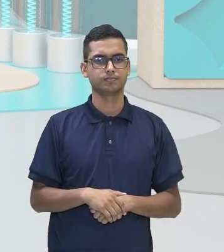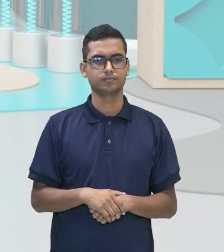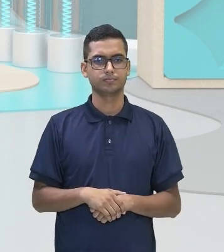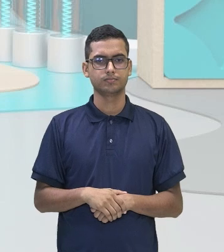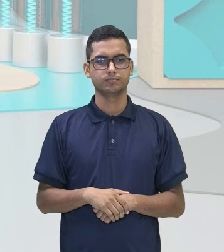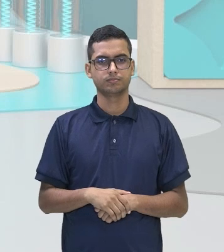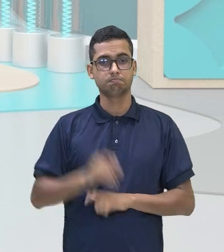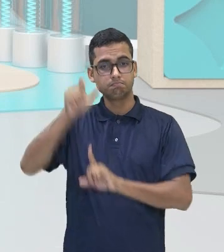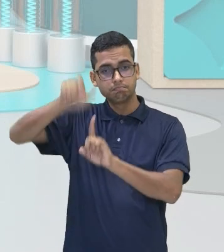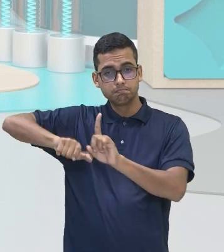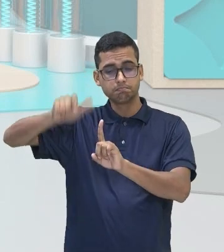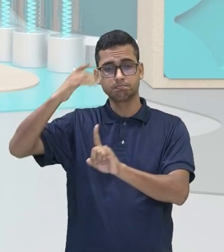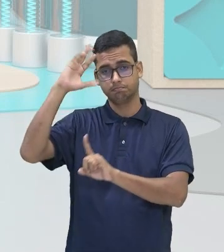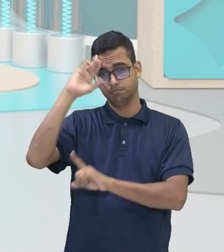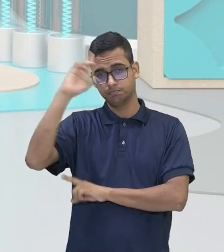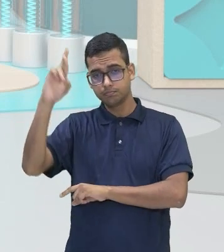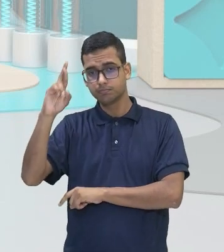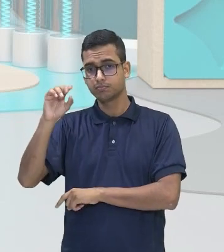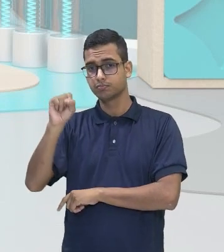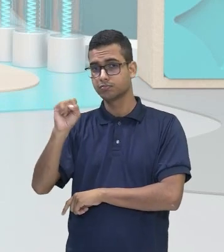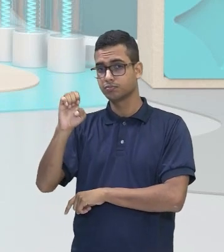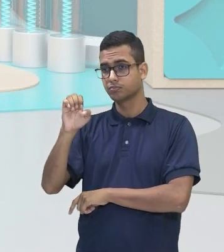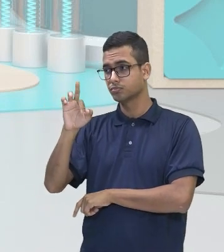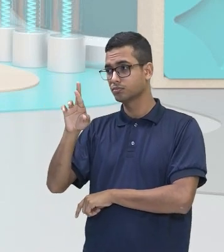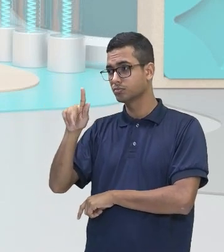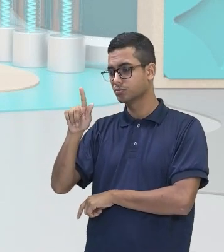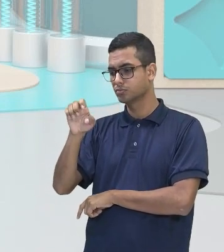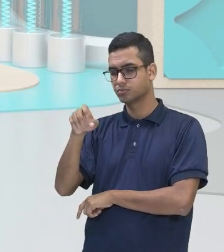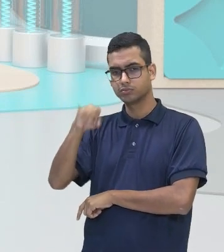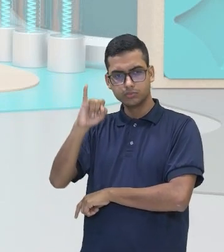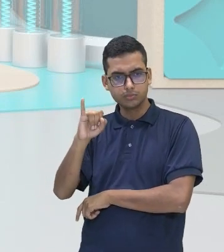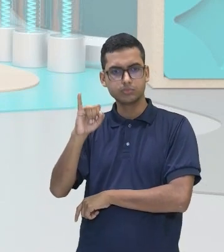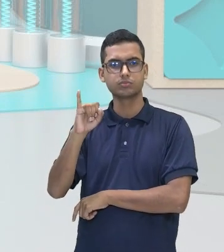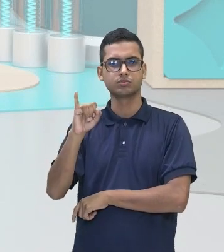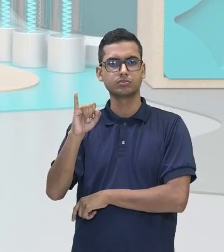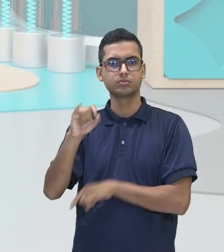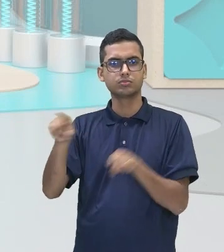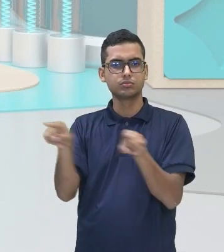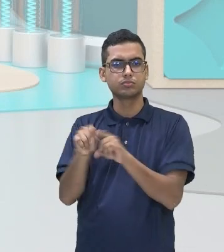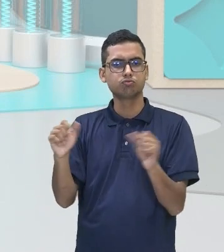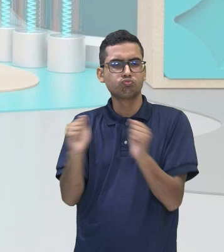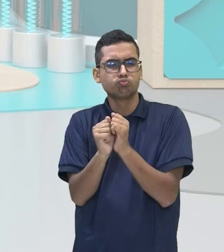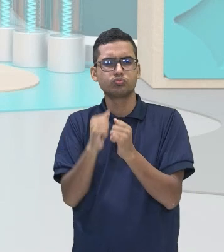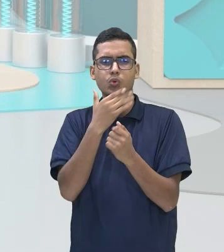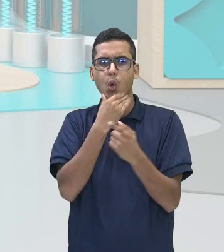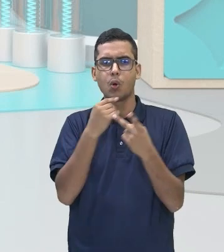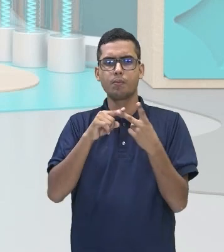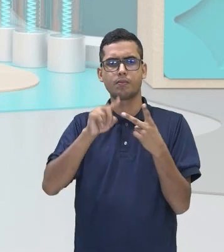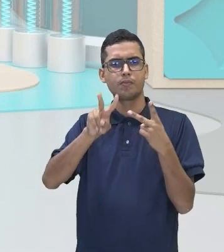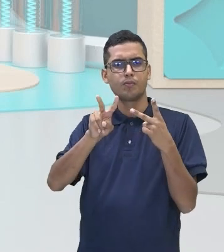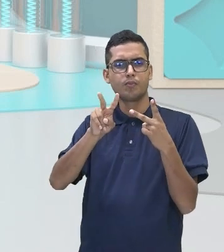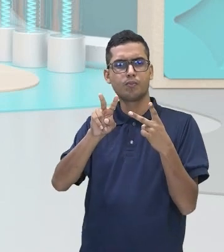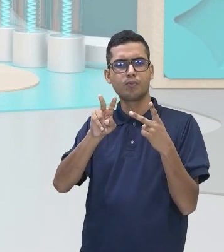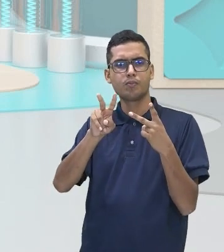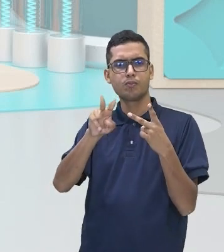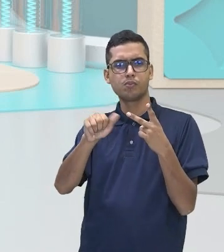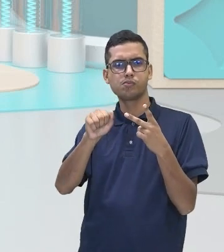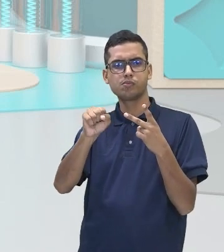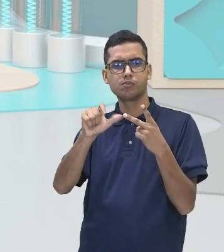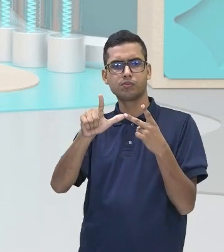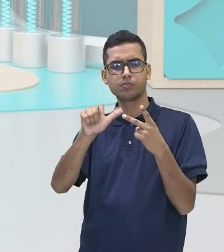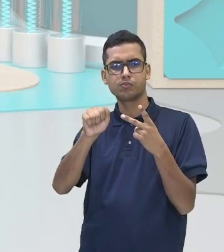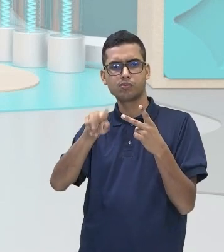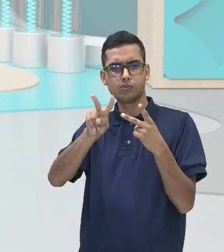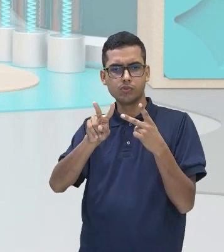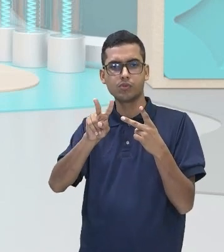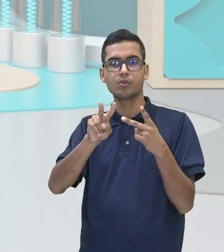Sergei Diaghilev, junto ali com Vaslav Nijinsky, é um nome bem complicado de citar, mas eles inovaram